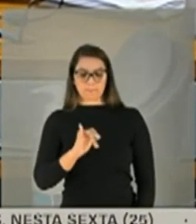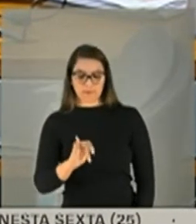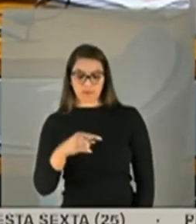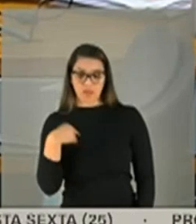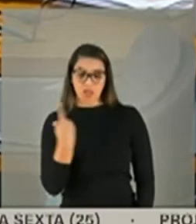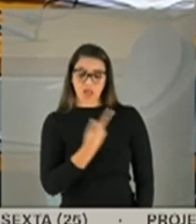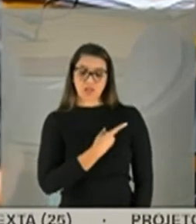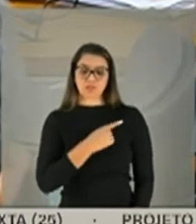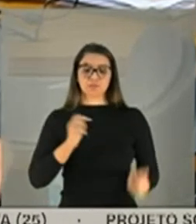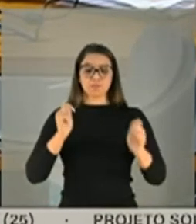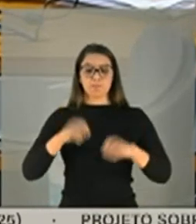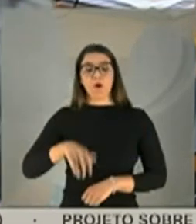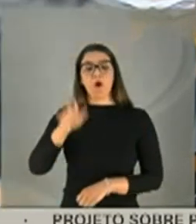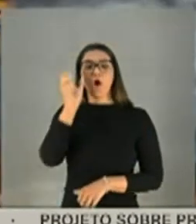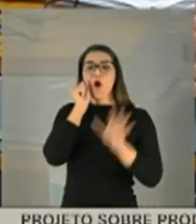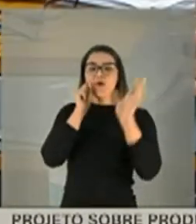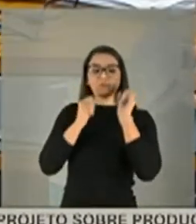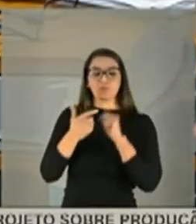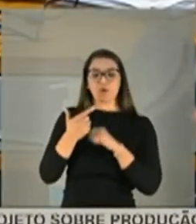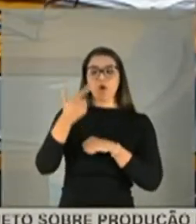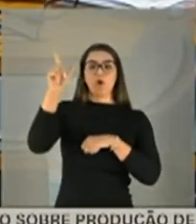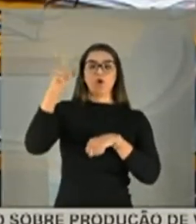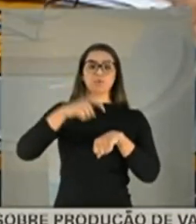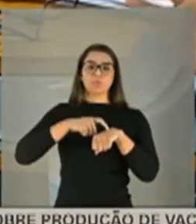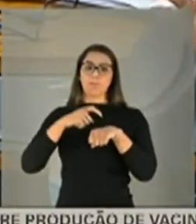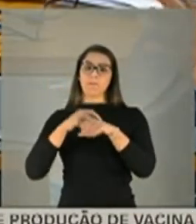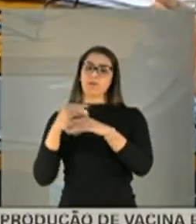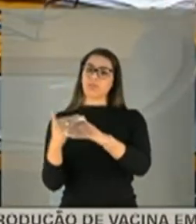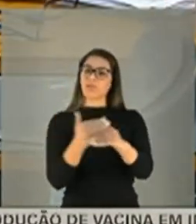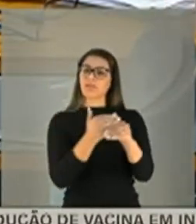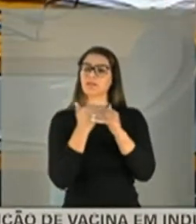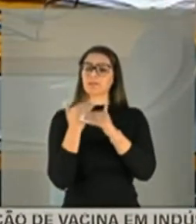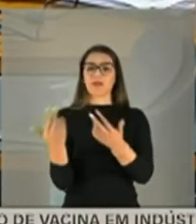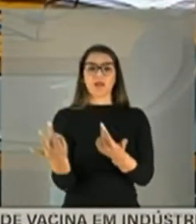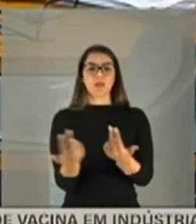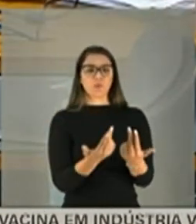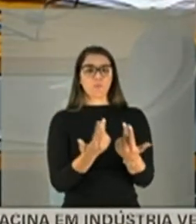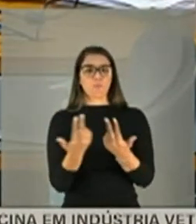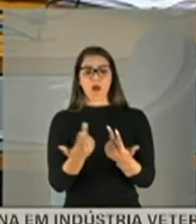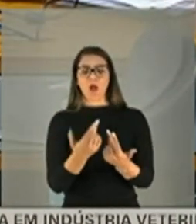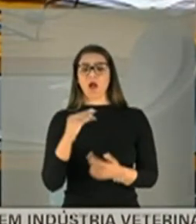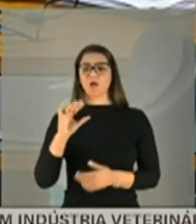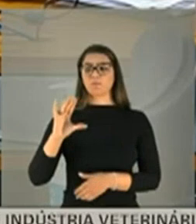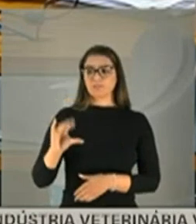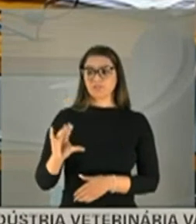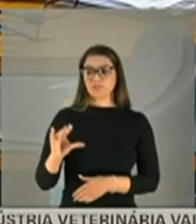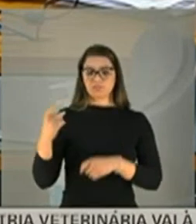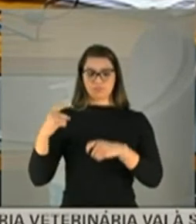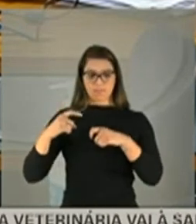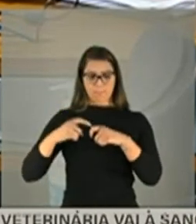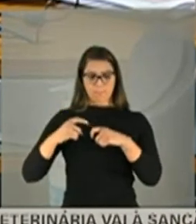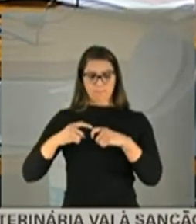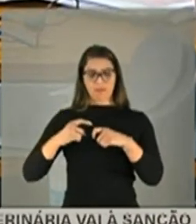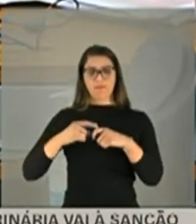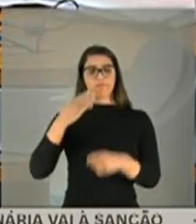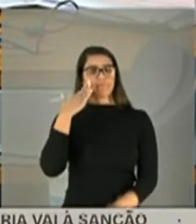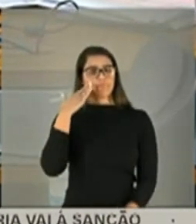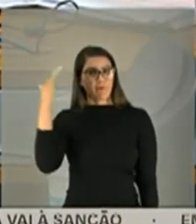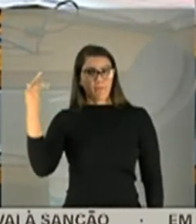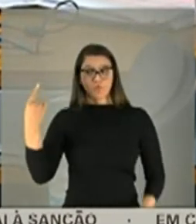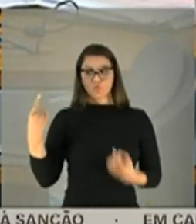possa ouvir em outra sessão para equilibrar, da mesma forma que tivemos aqui cientistas e médicos renomados